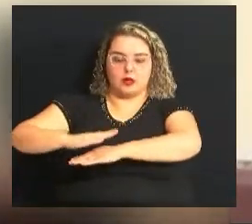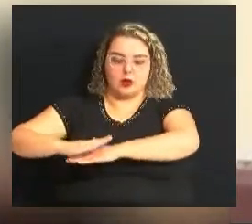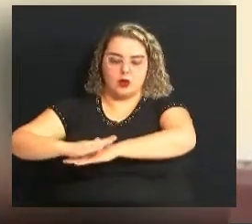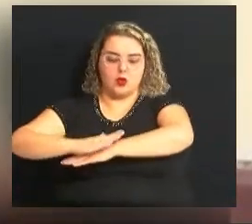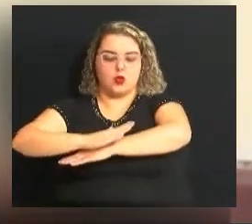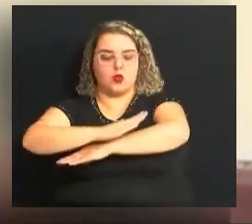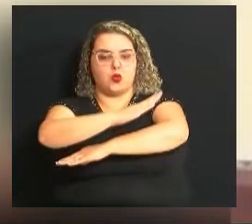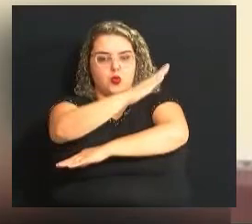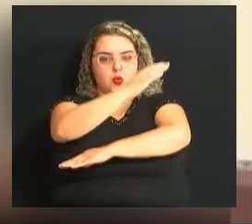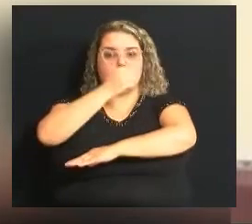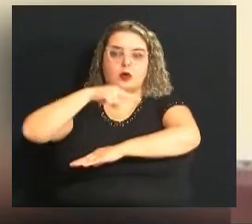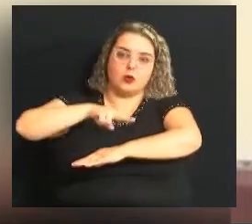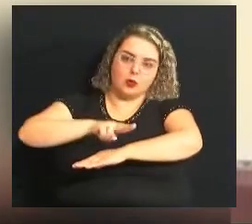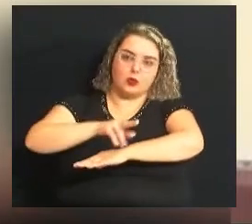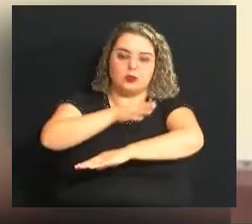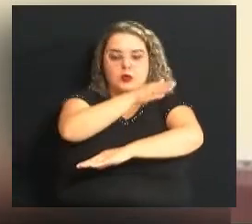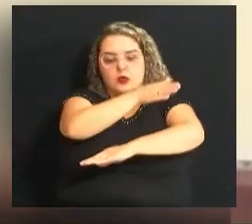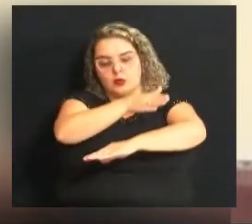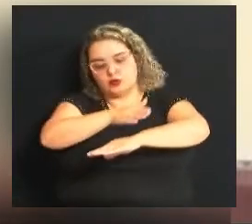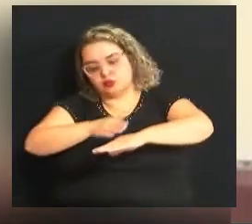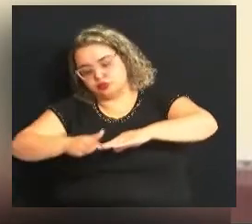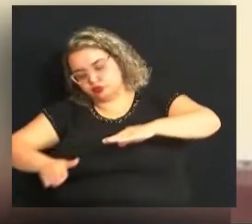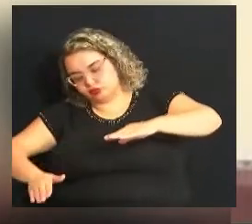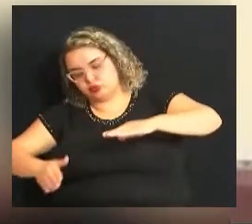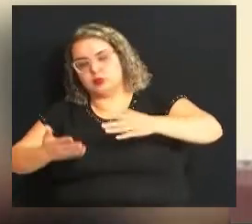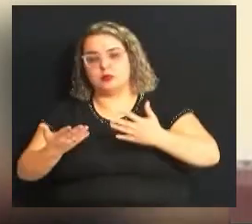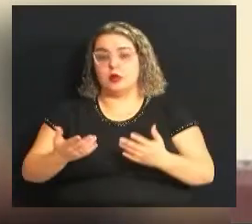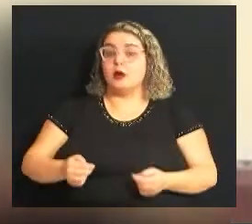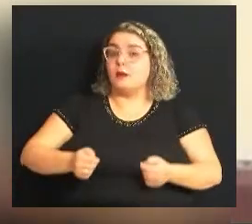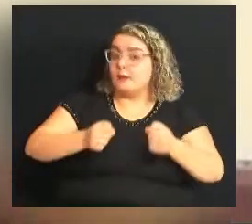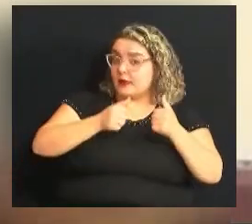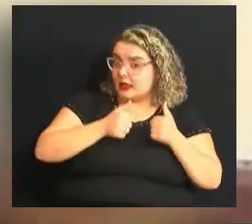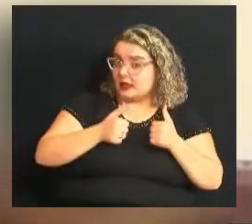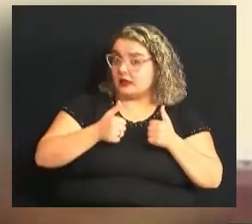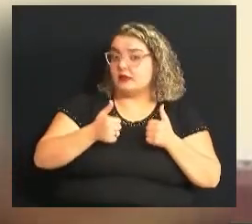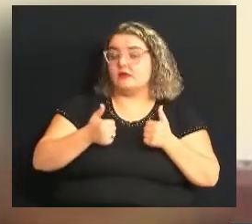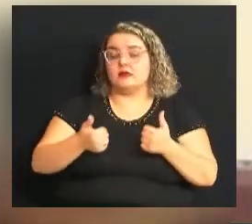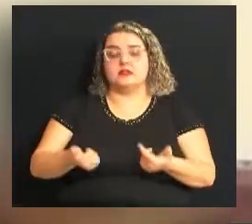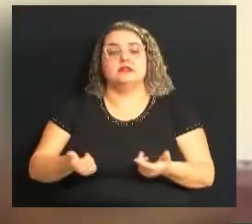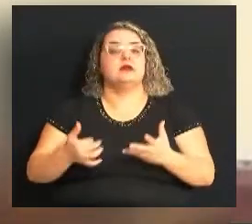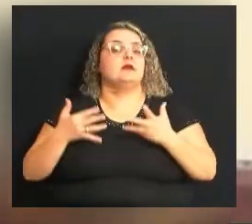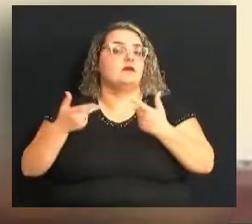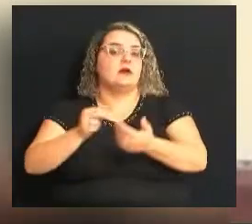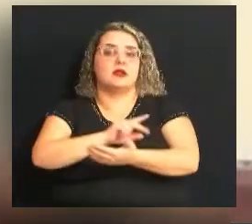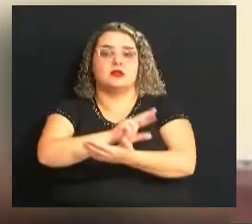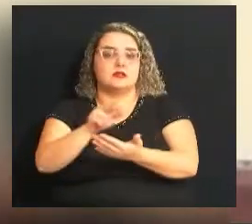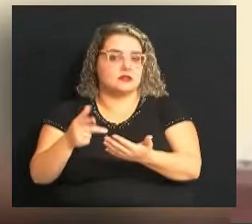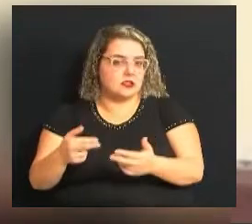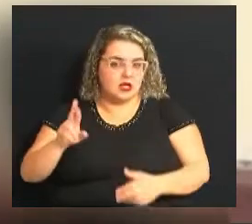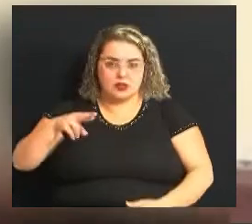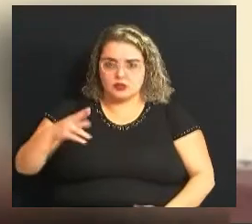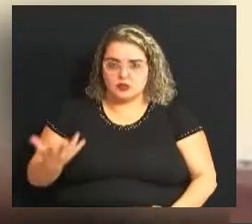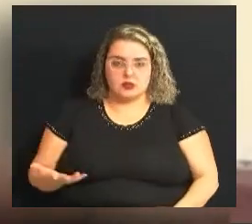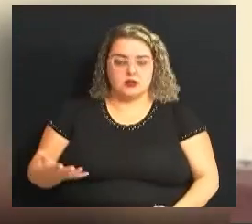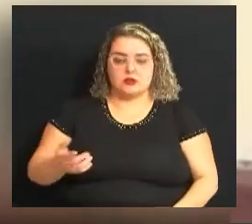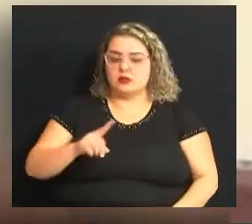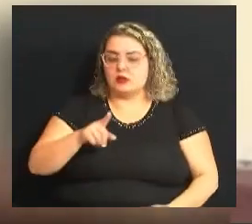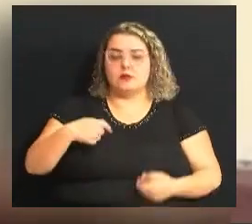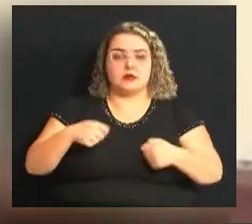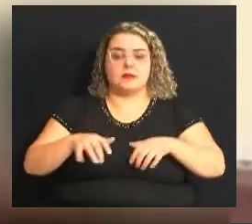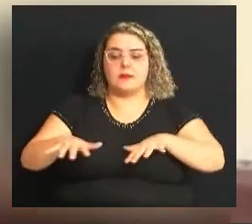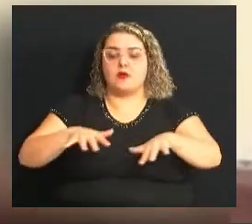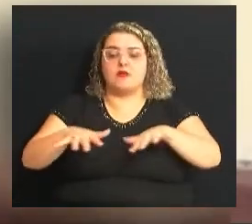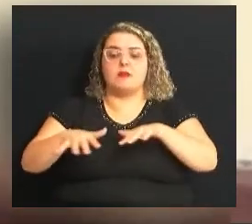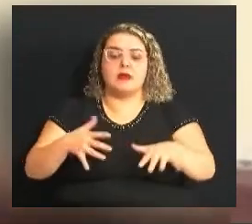e isso favorece não só a questão de custo da construção Mas beneficia a questão do movimento de terra você não